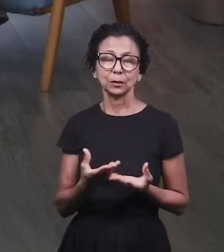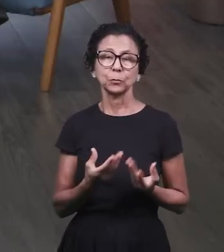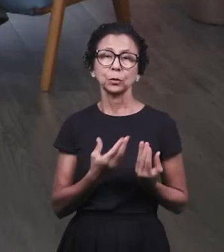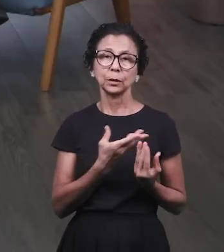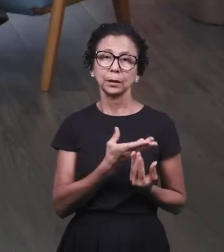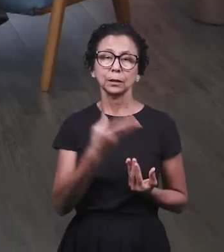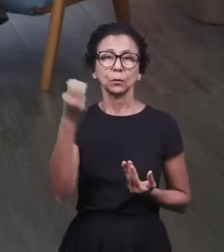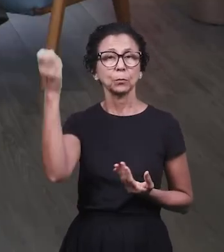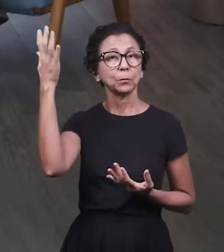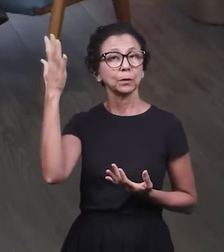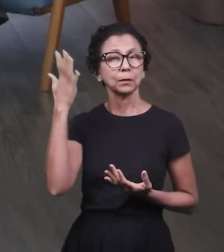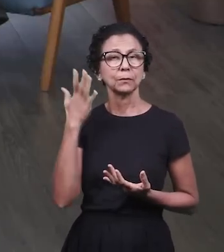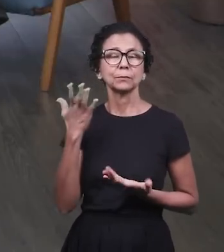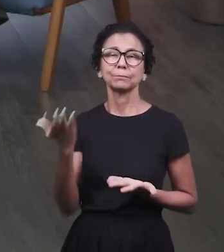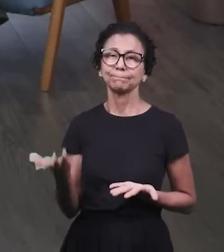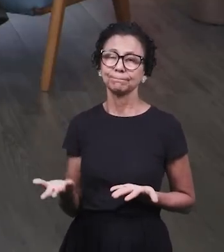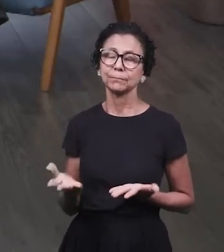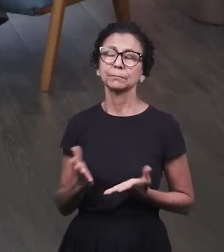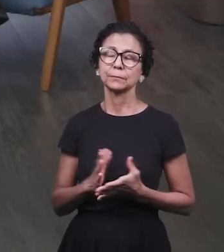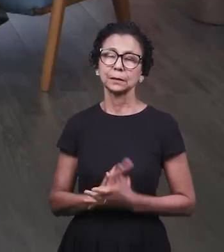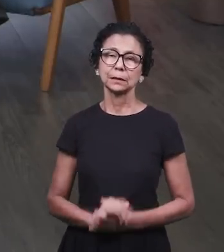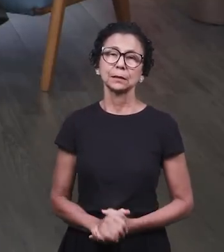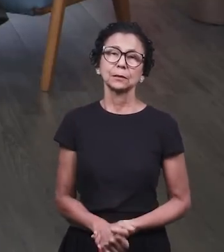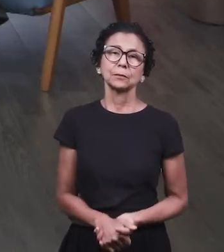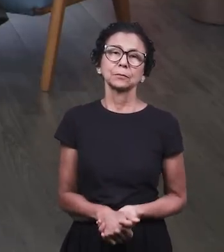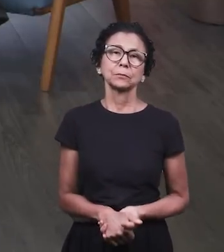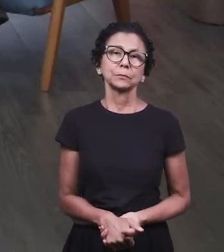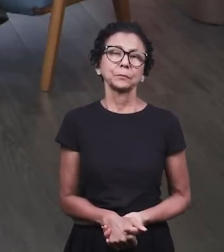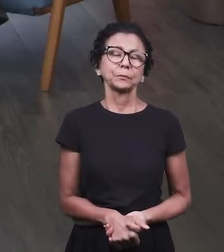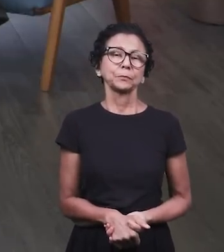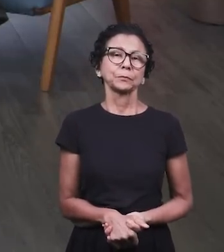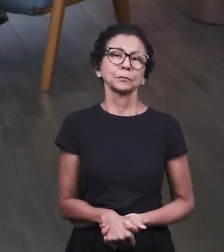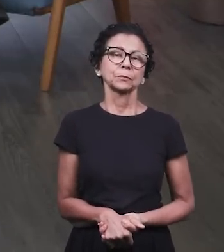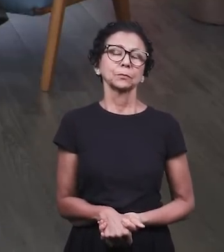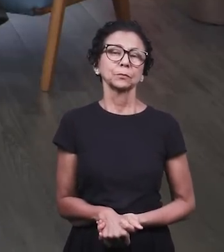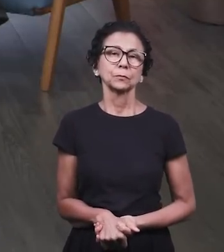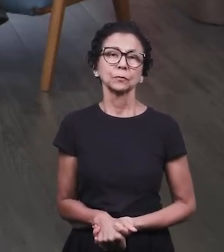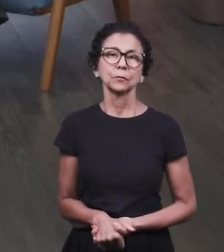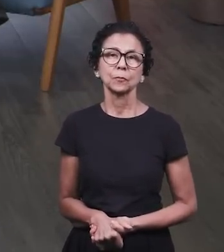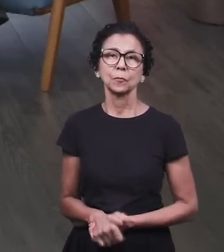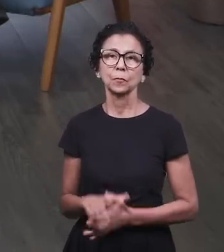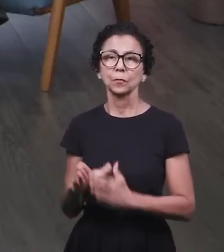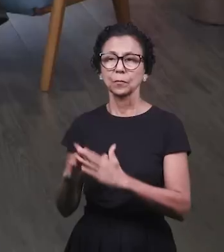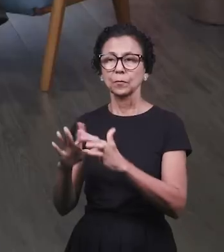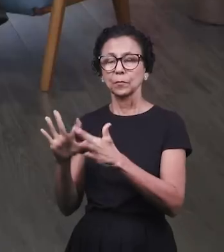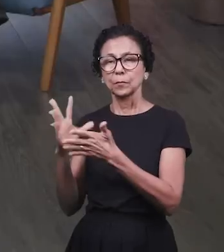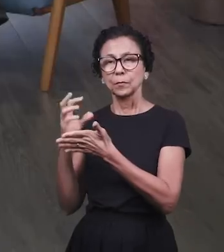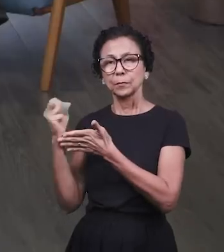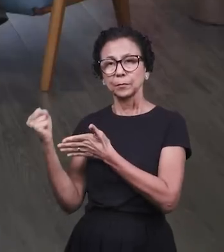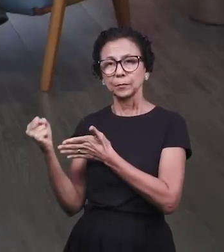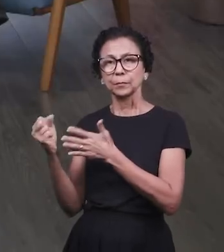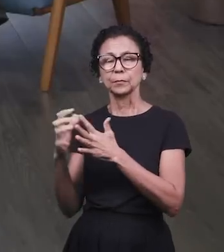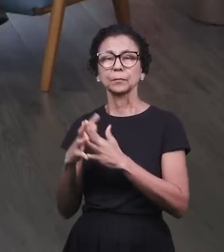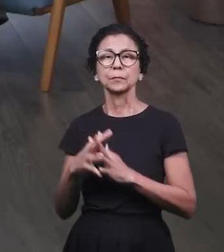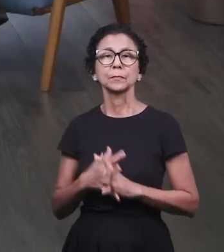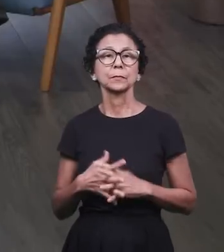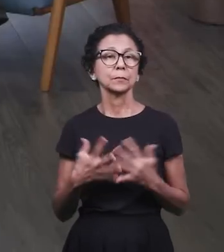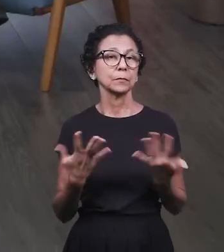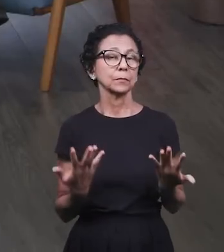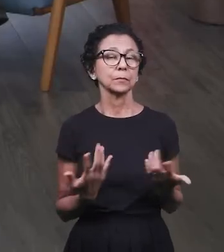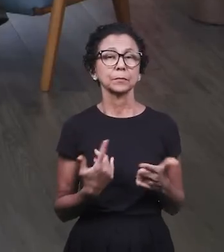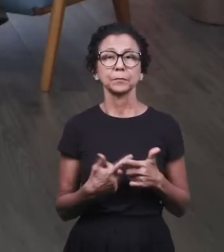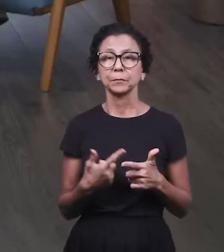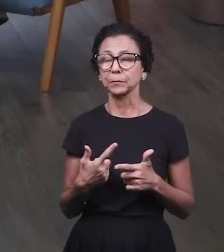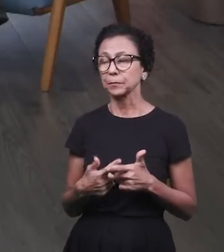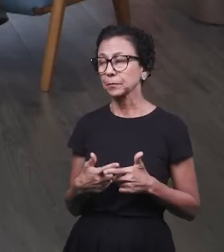esse livro traz na revelação, para o preparo da igreja para o arrebatamento. Até